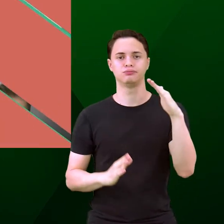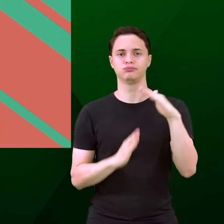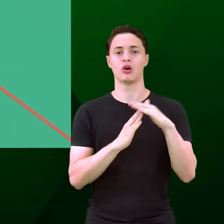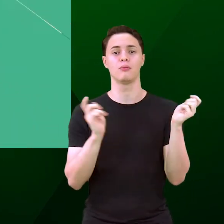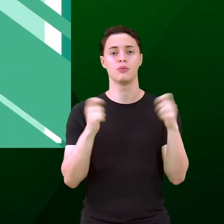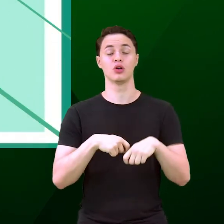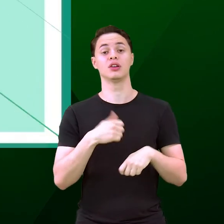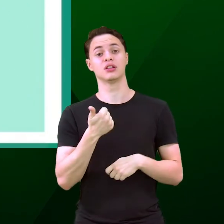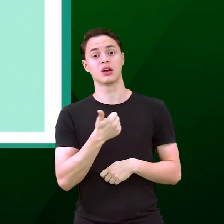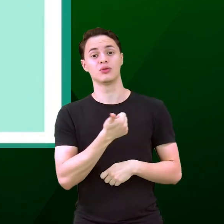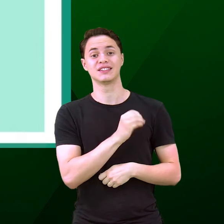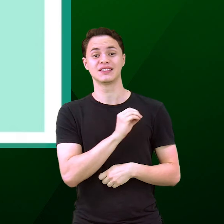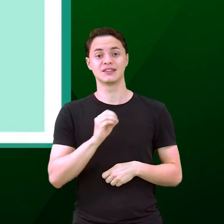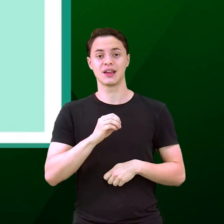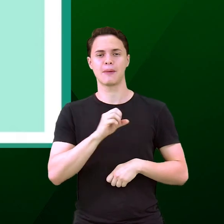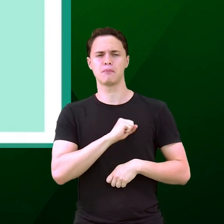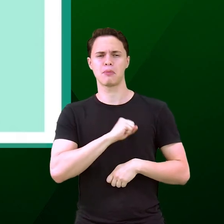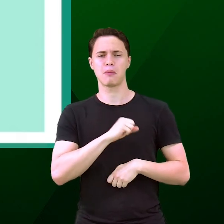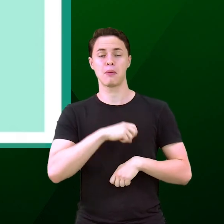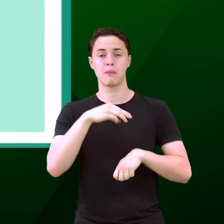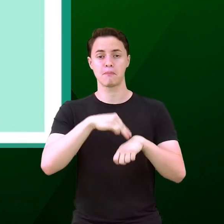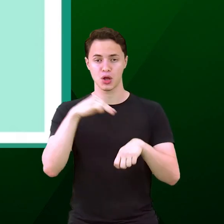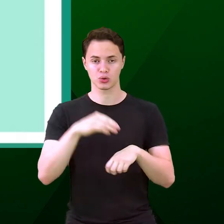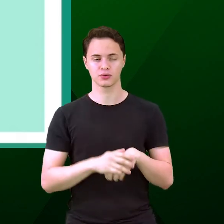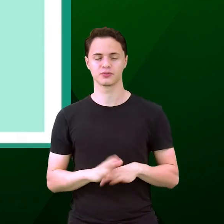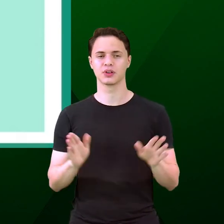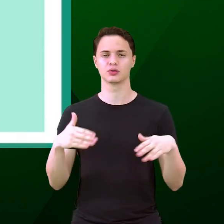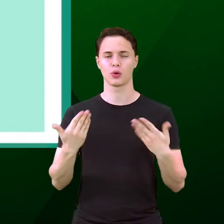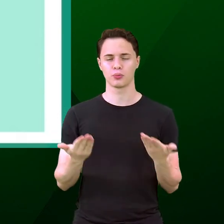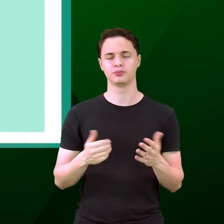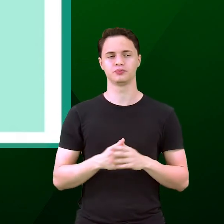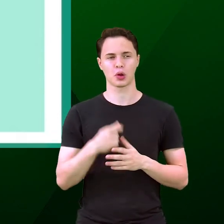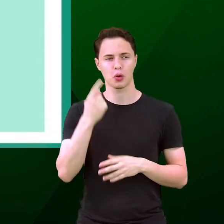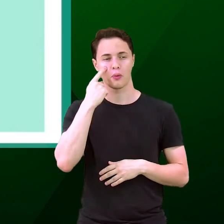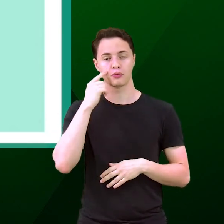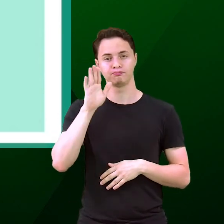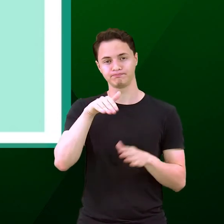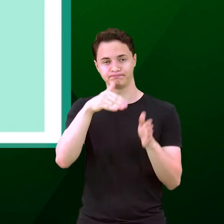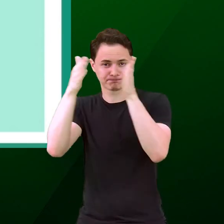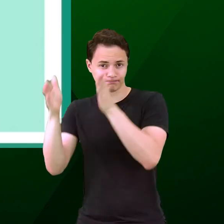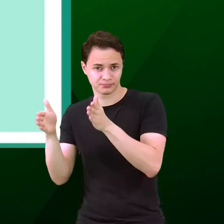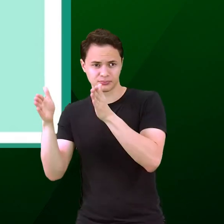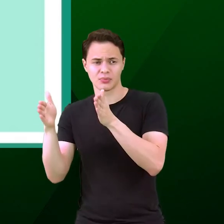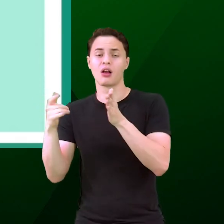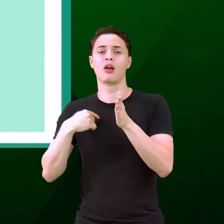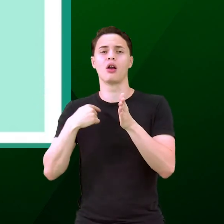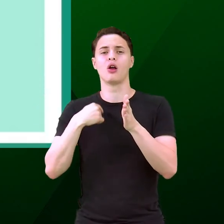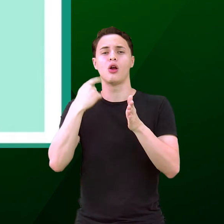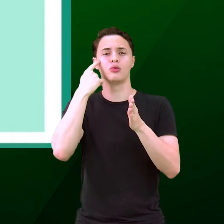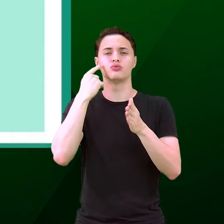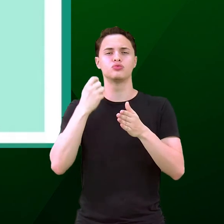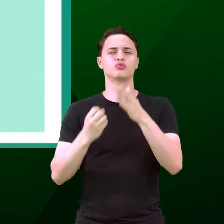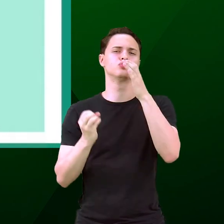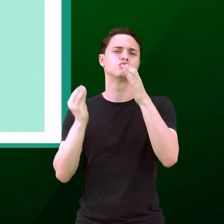corredores que preferem não alongar e sim aquecer, mas isso quem já corre, tá, pessoal? Quem já faz algum